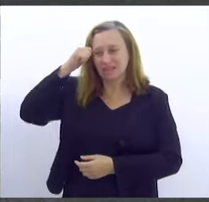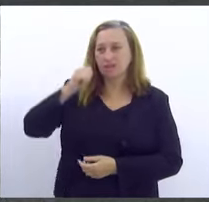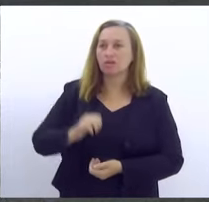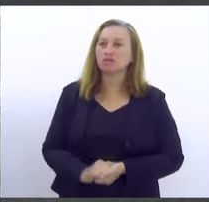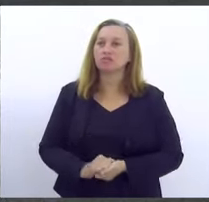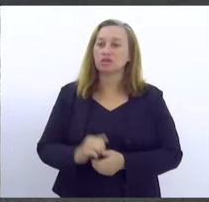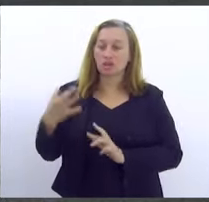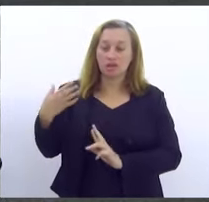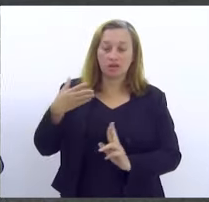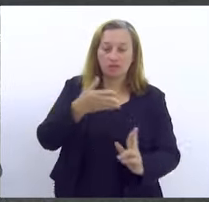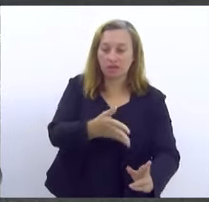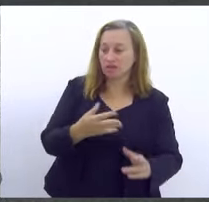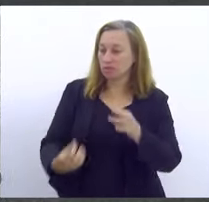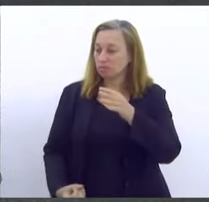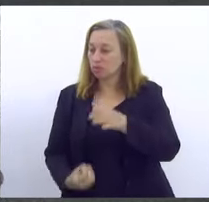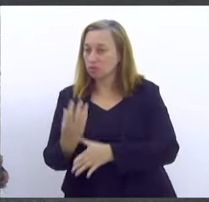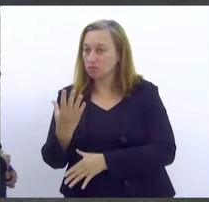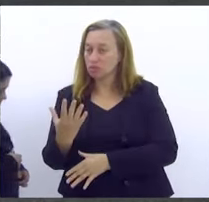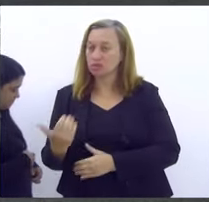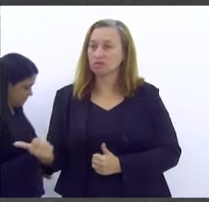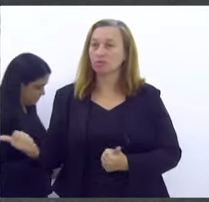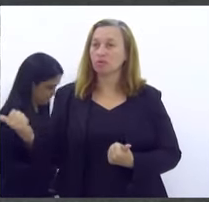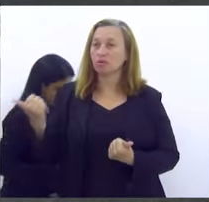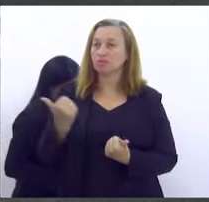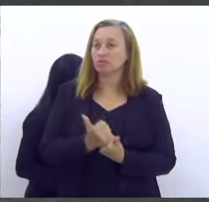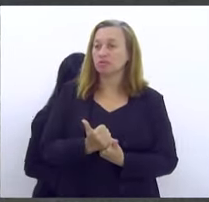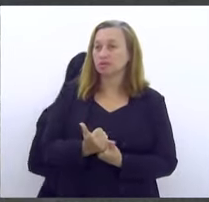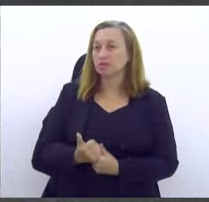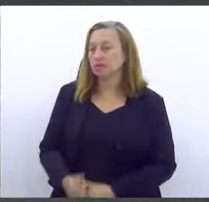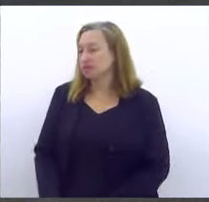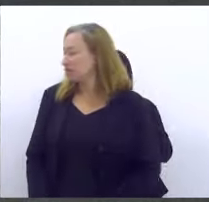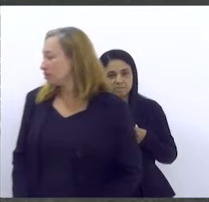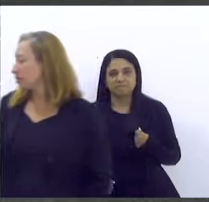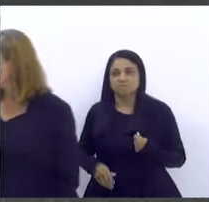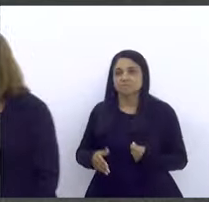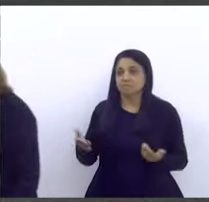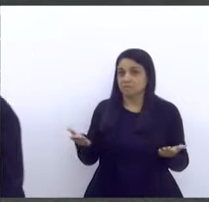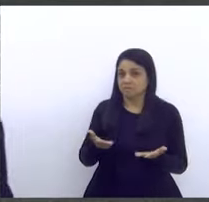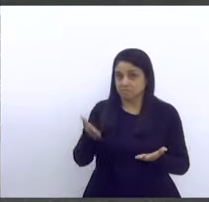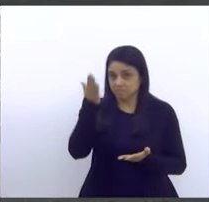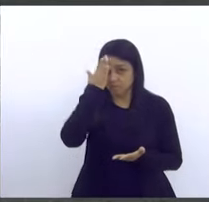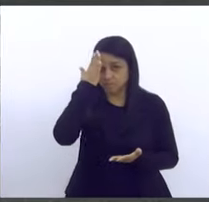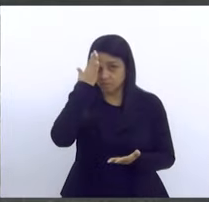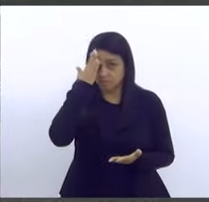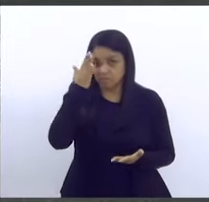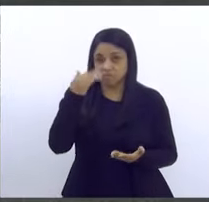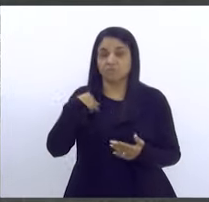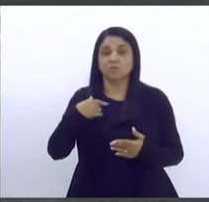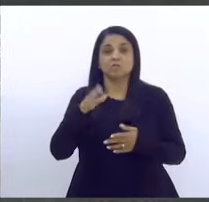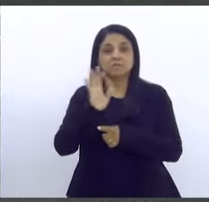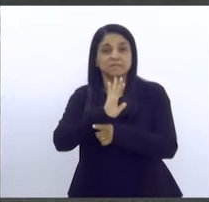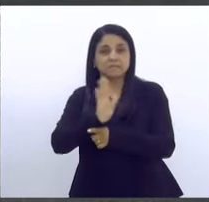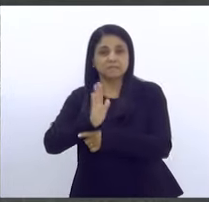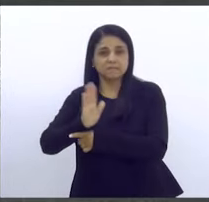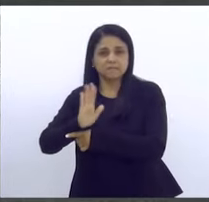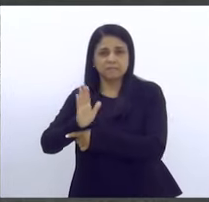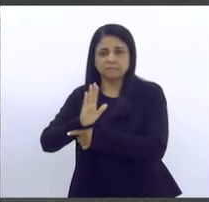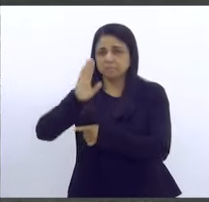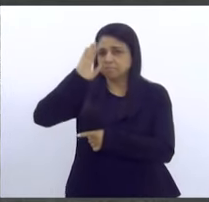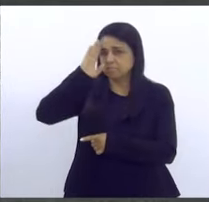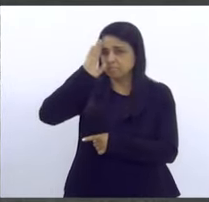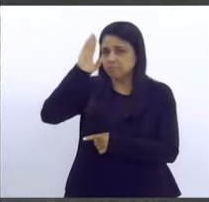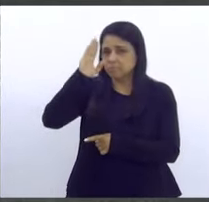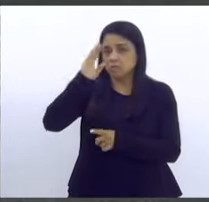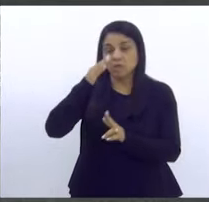referências de produção de um cinema negro em perspectiva. Nós sabemos hoje que o cinema, principalmente no que